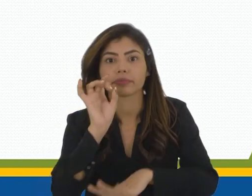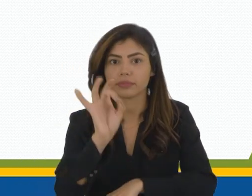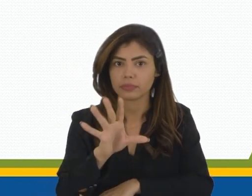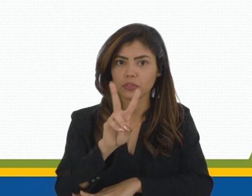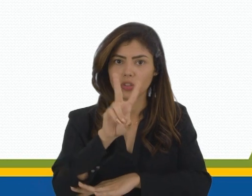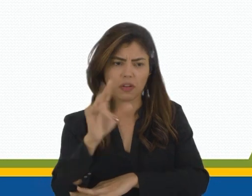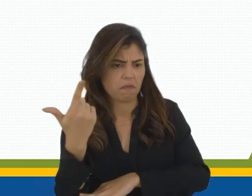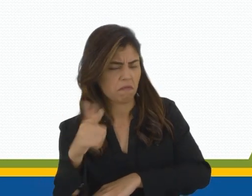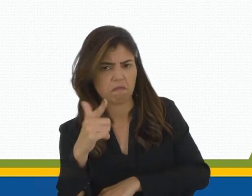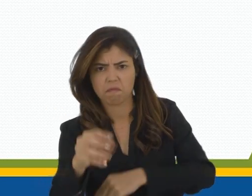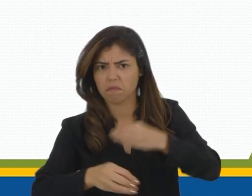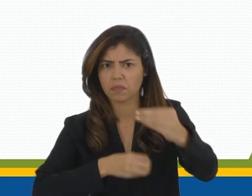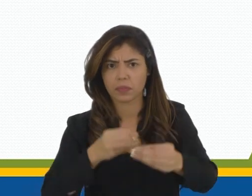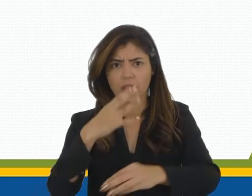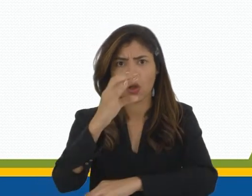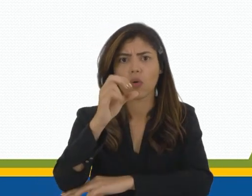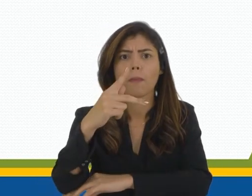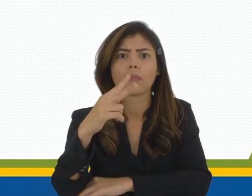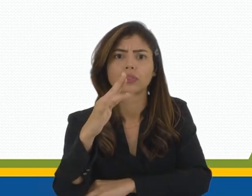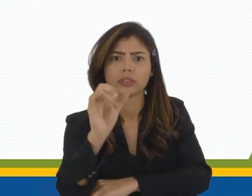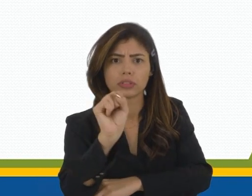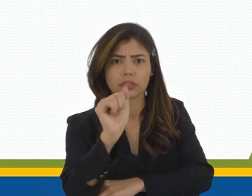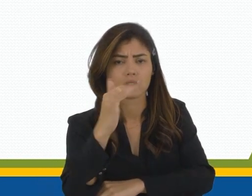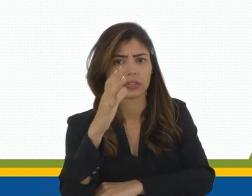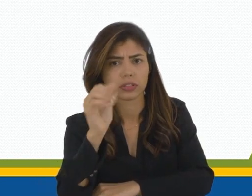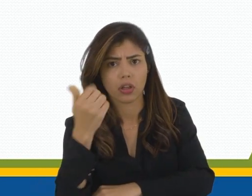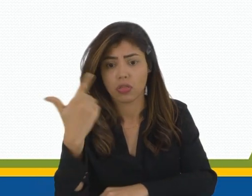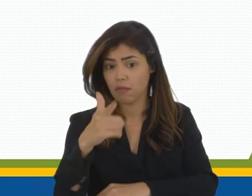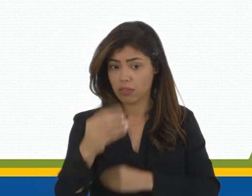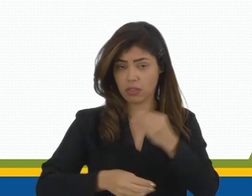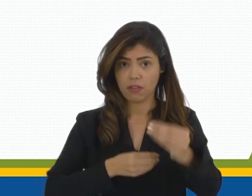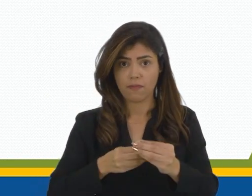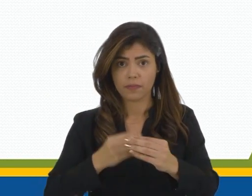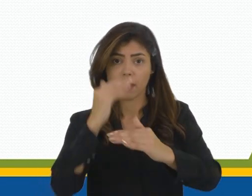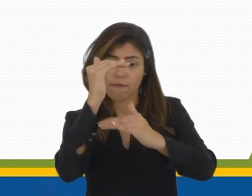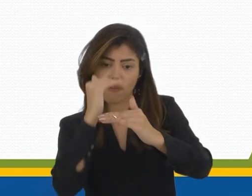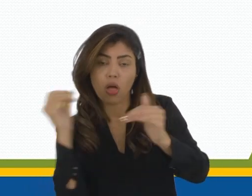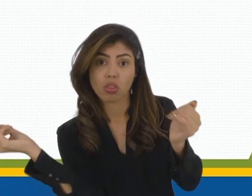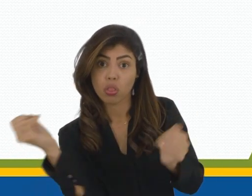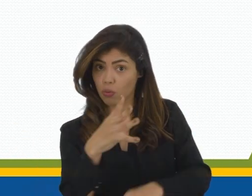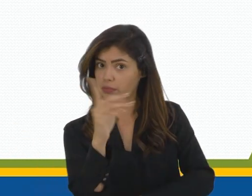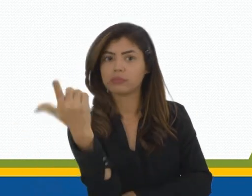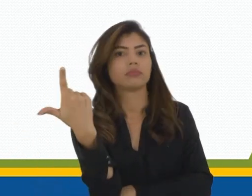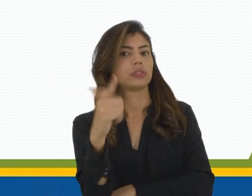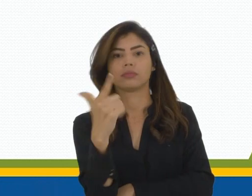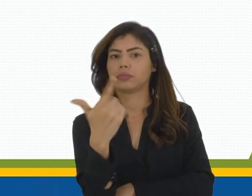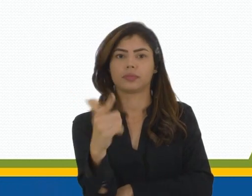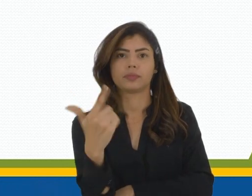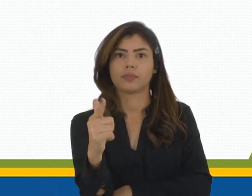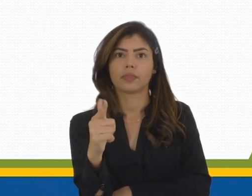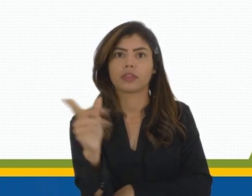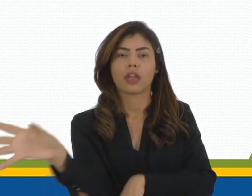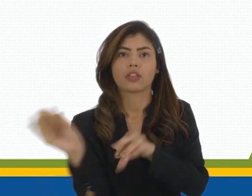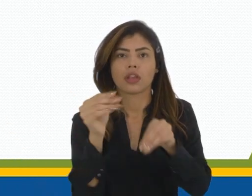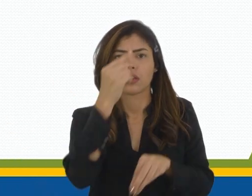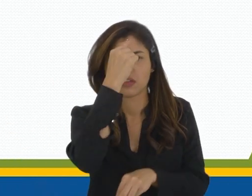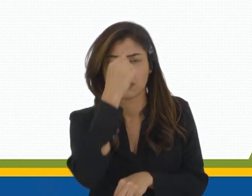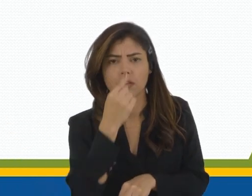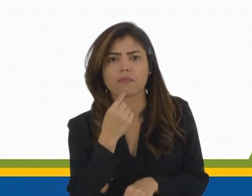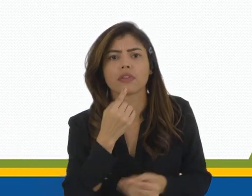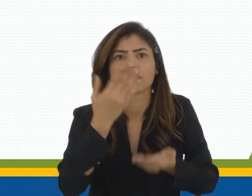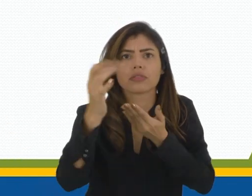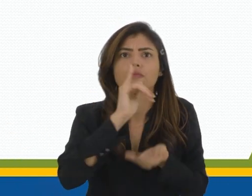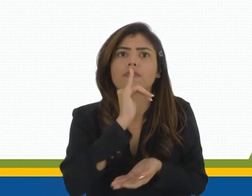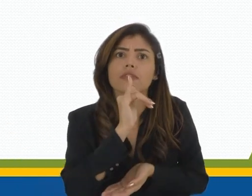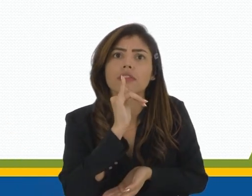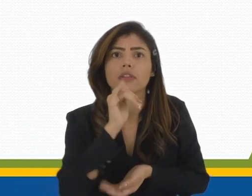composição. Então, a gente não vai ver a formação de novas substâncias. Ali eu trouxe 3 exemplos de cada um, fenômenos químicos e